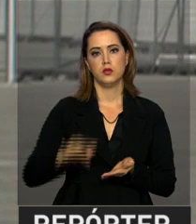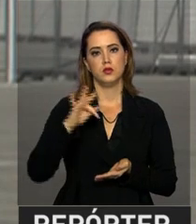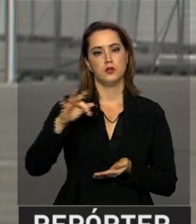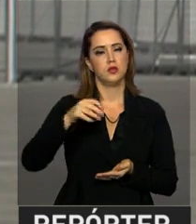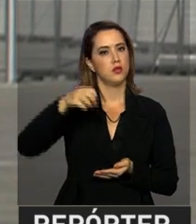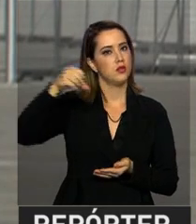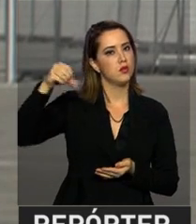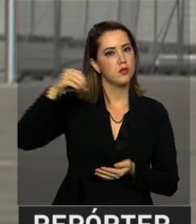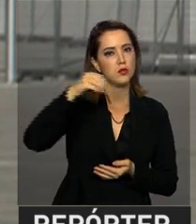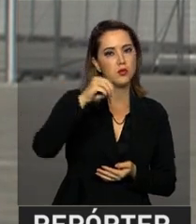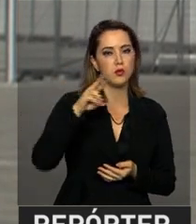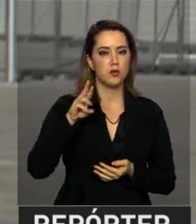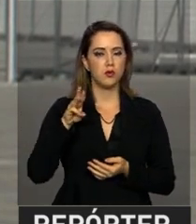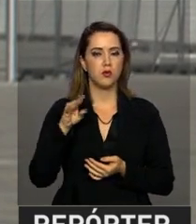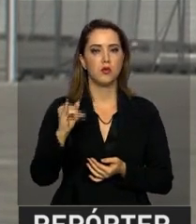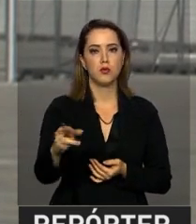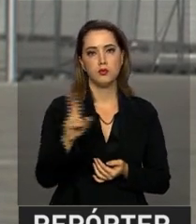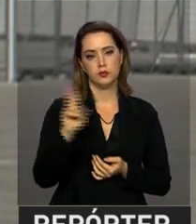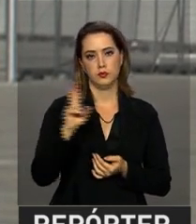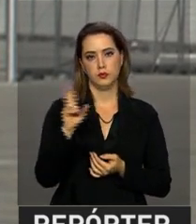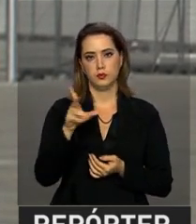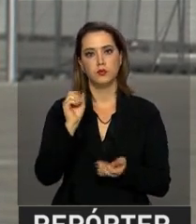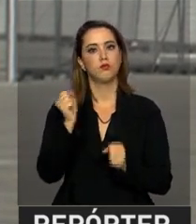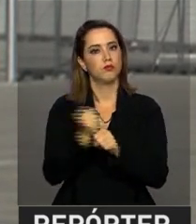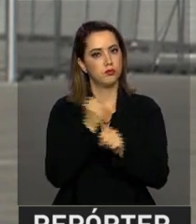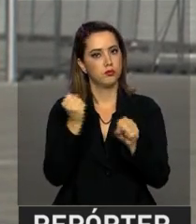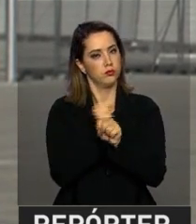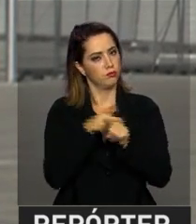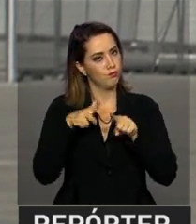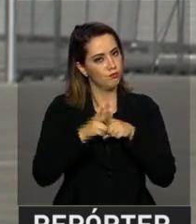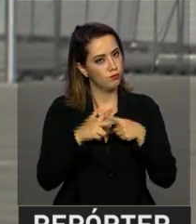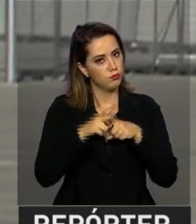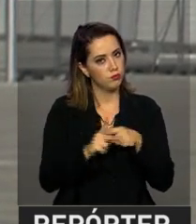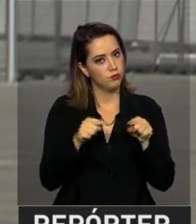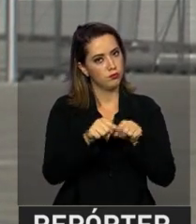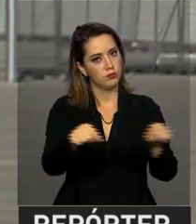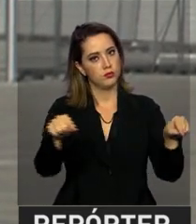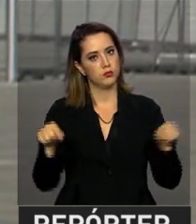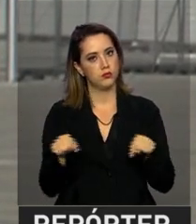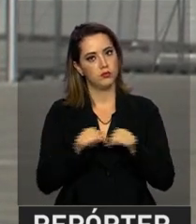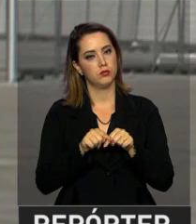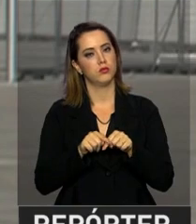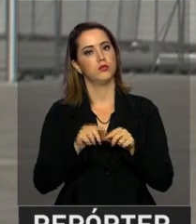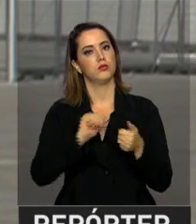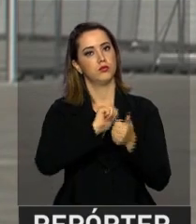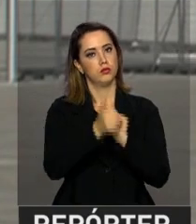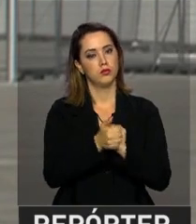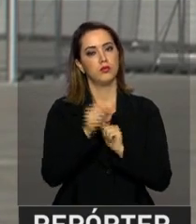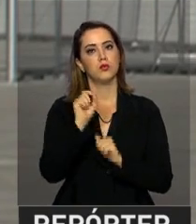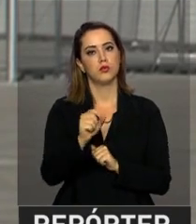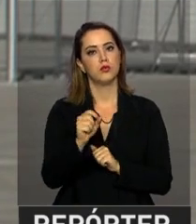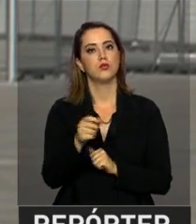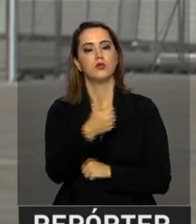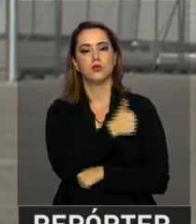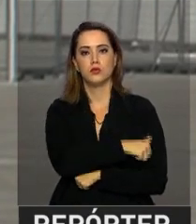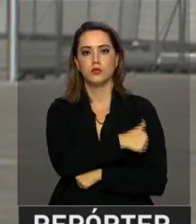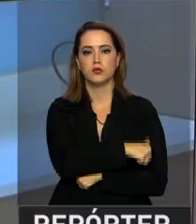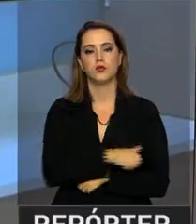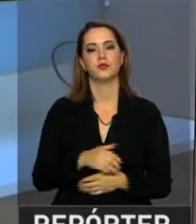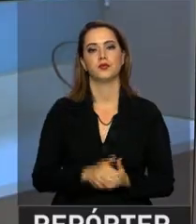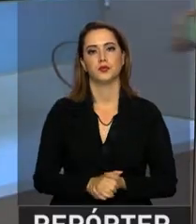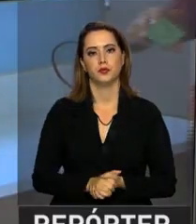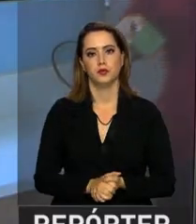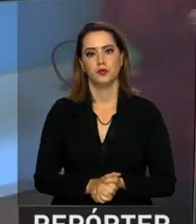r900 milhões de reais na construção e manutenção de Arenas esportivas do Rio de Janeiro Carolina